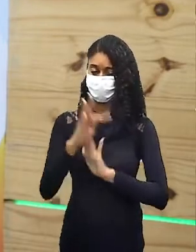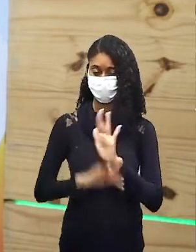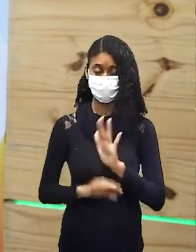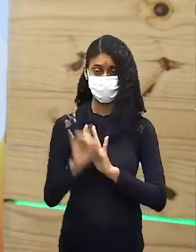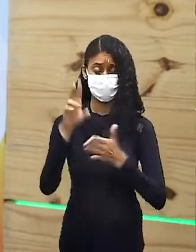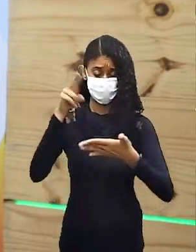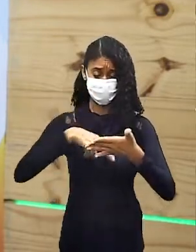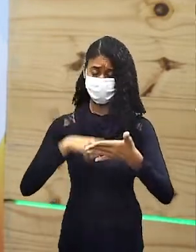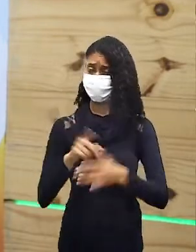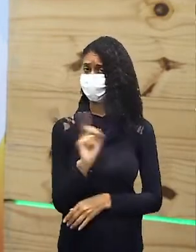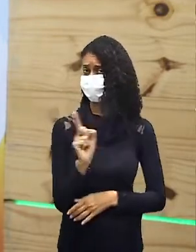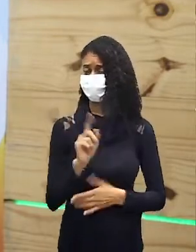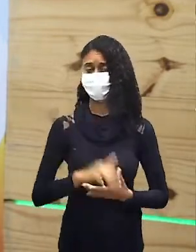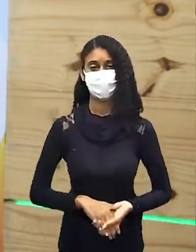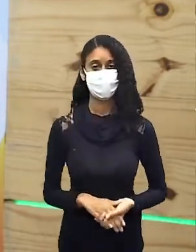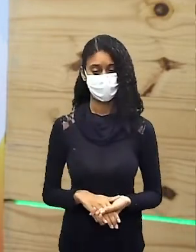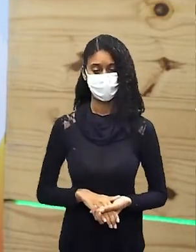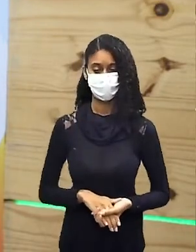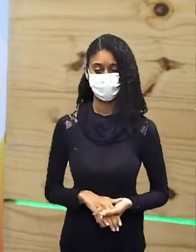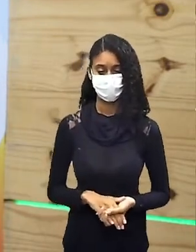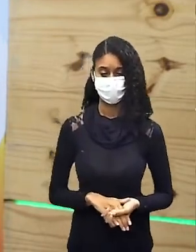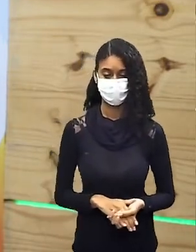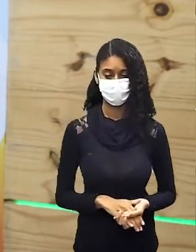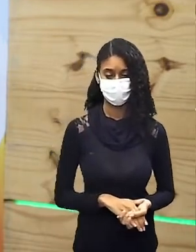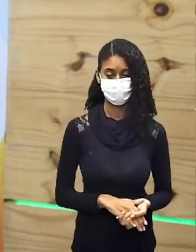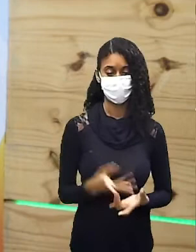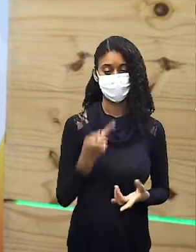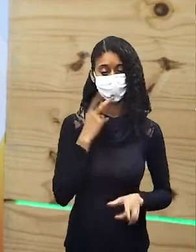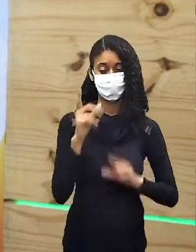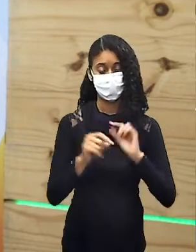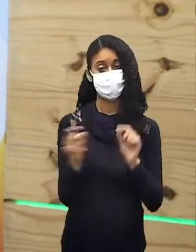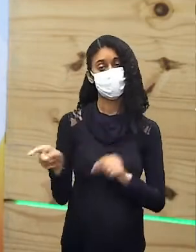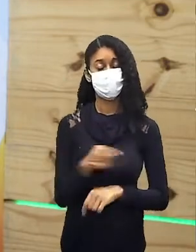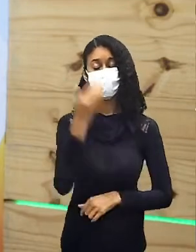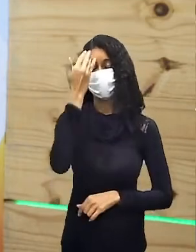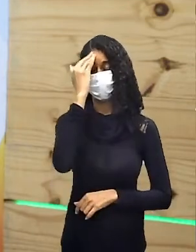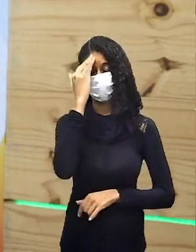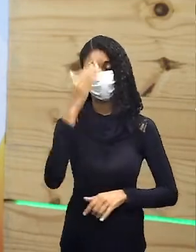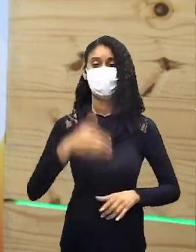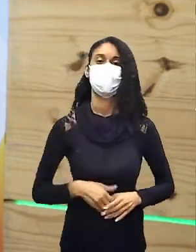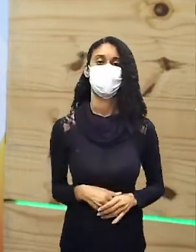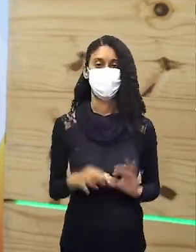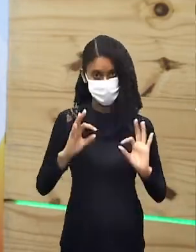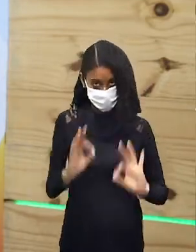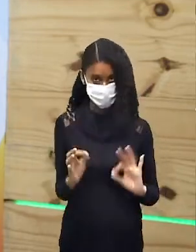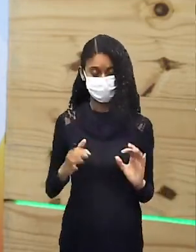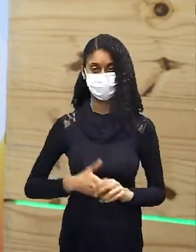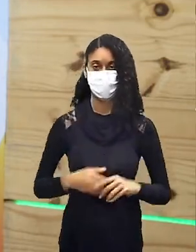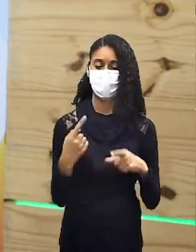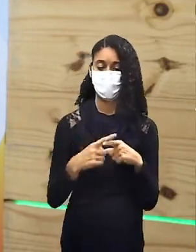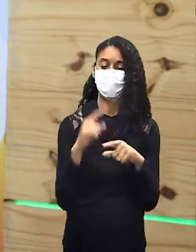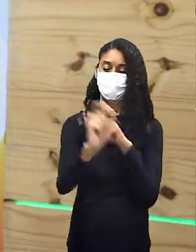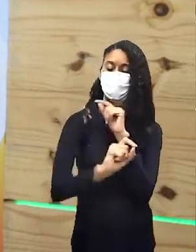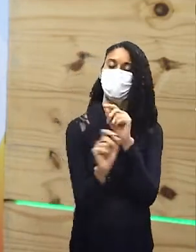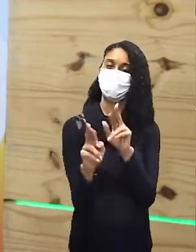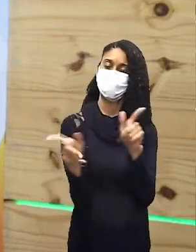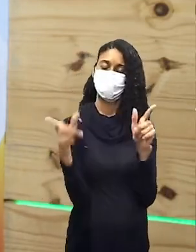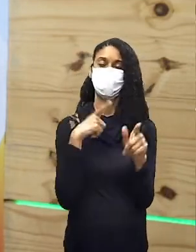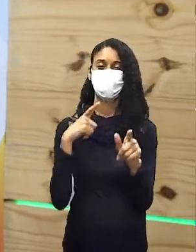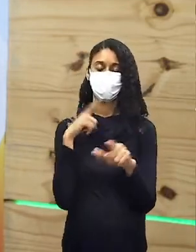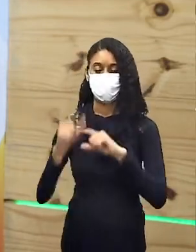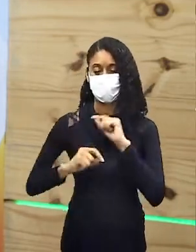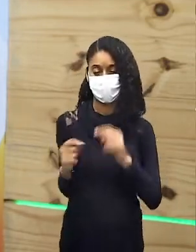ler o texto e dizer aquilo que ele está. O que é que você entendeu, tá? Até porque é uma diferença grande